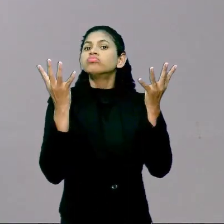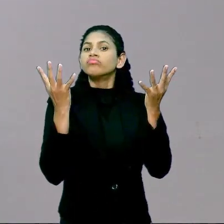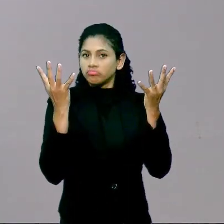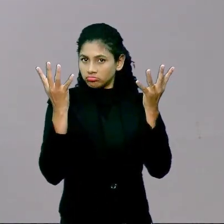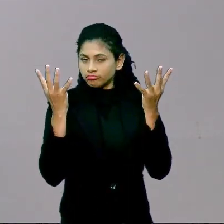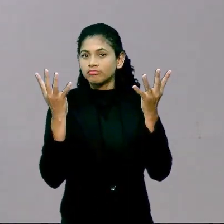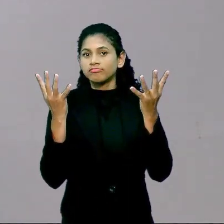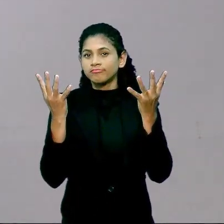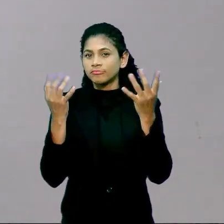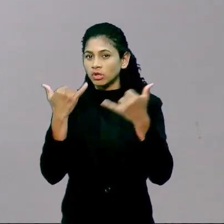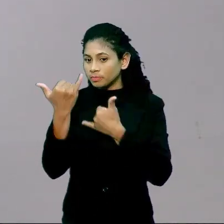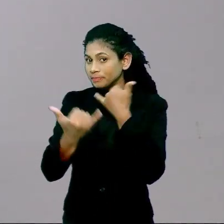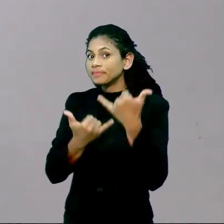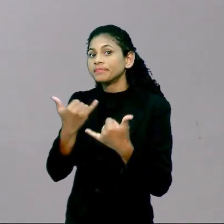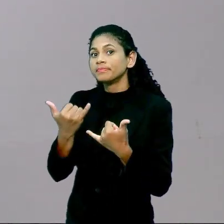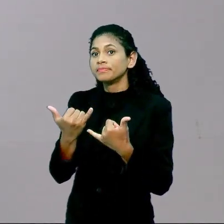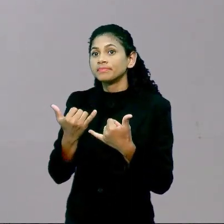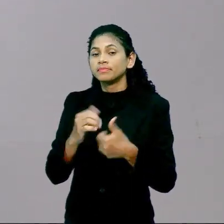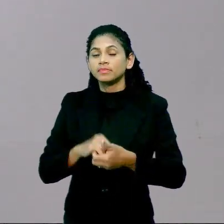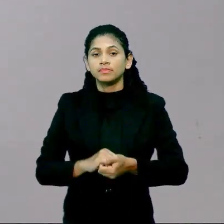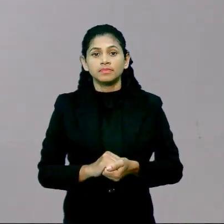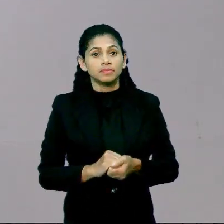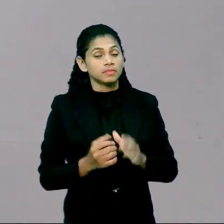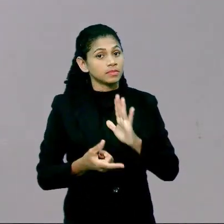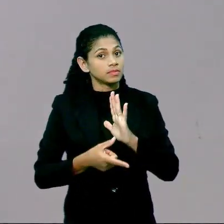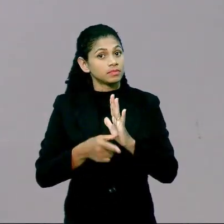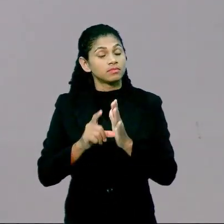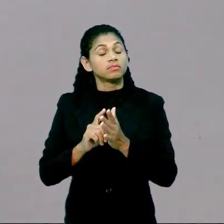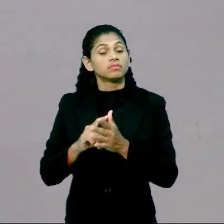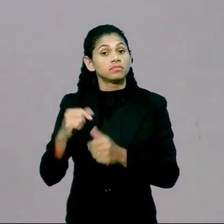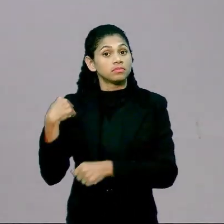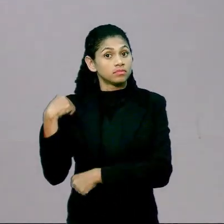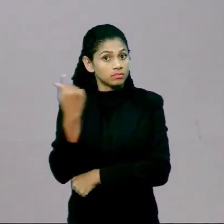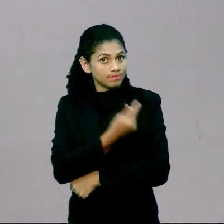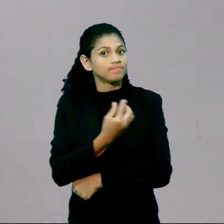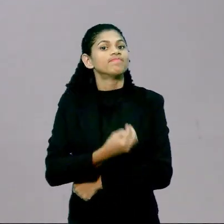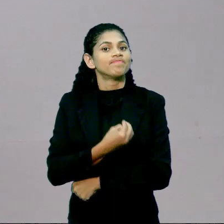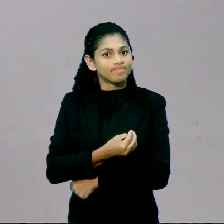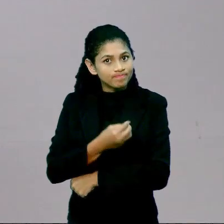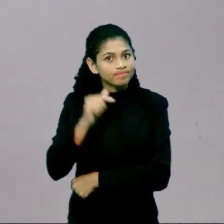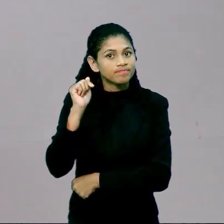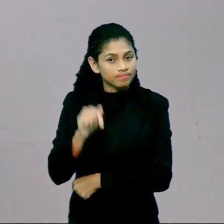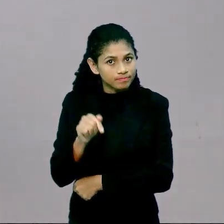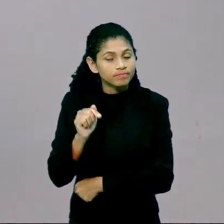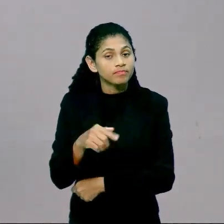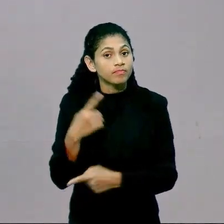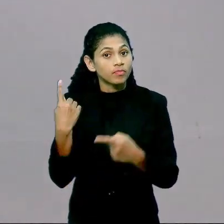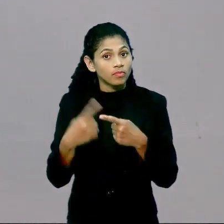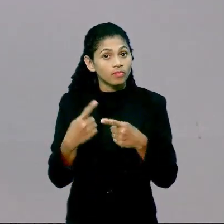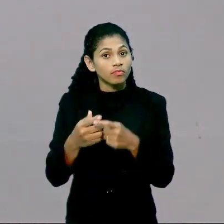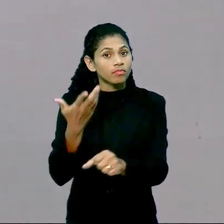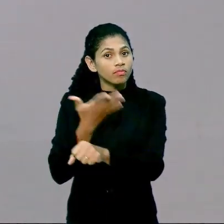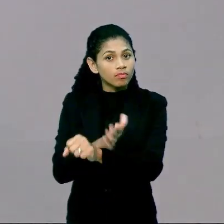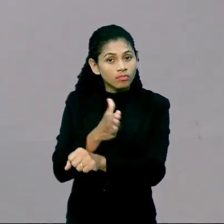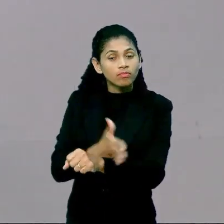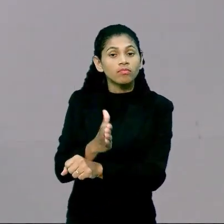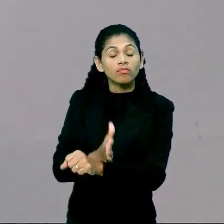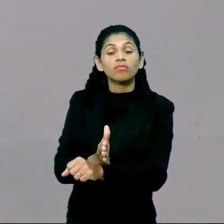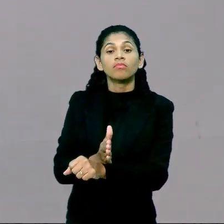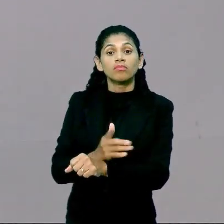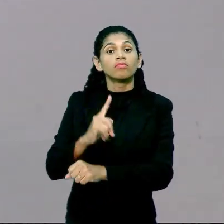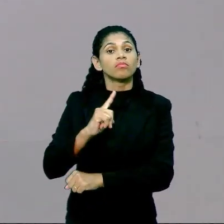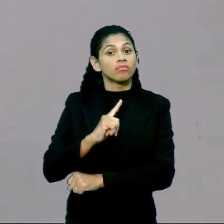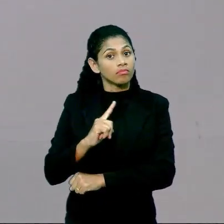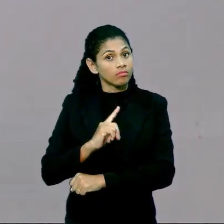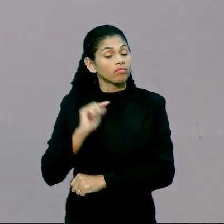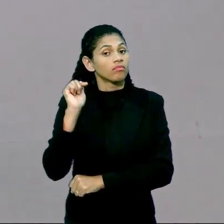ultrapassado. Daqui a pouco eu lhe mostro que a gente vivencia isso, porque esse é um tipo de prática que ela coexiste